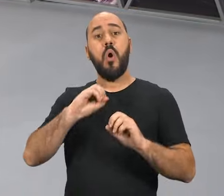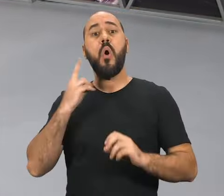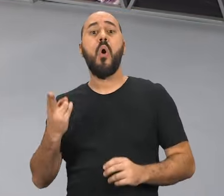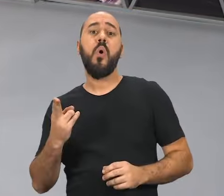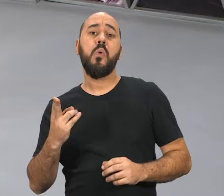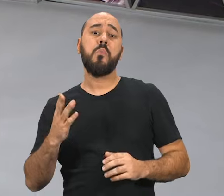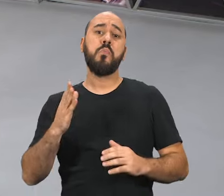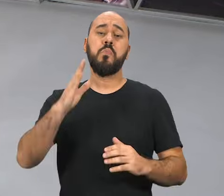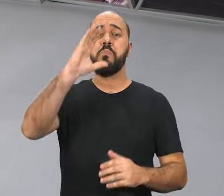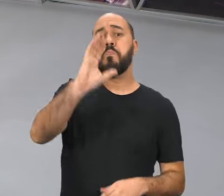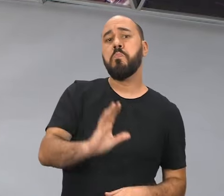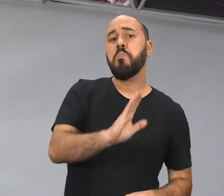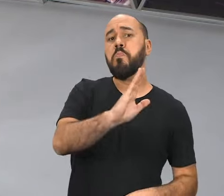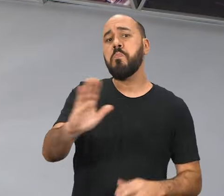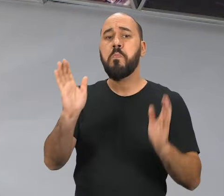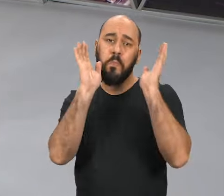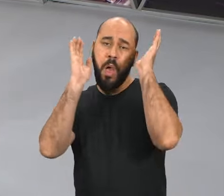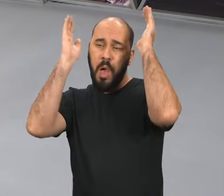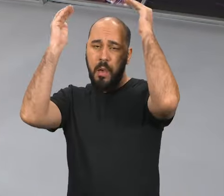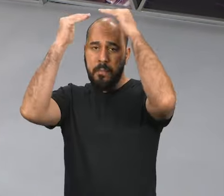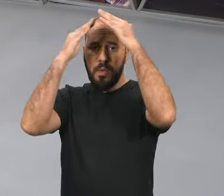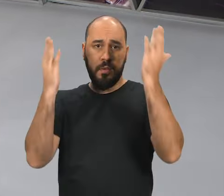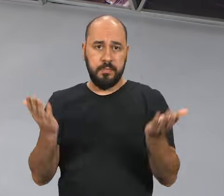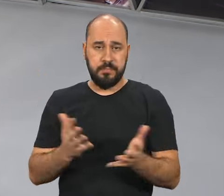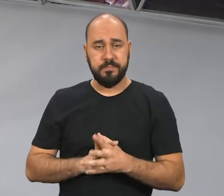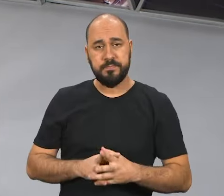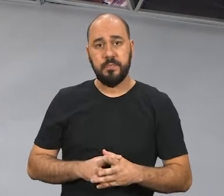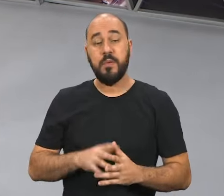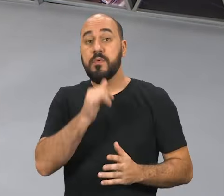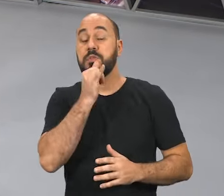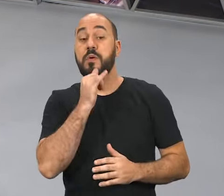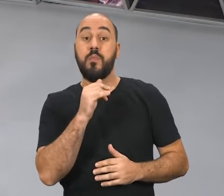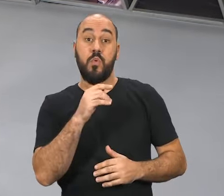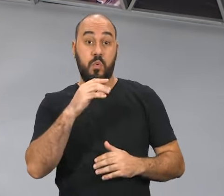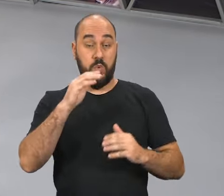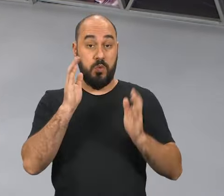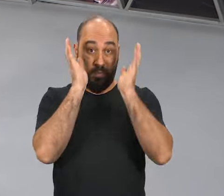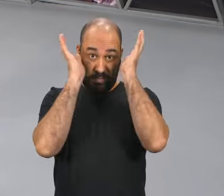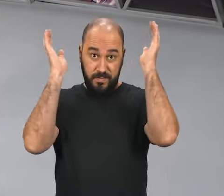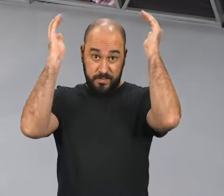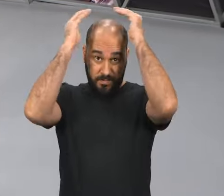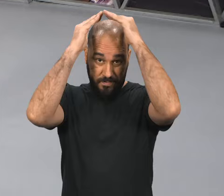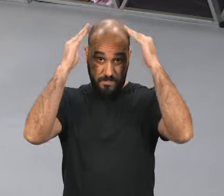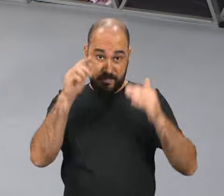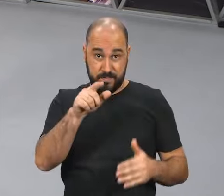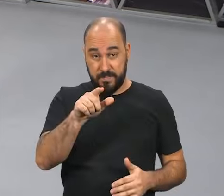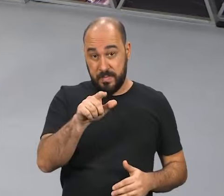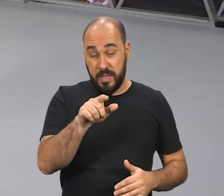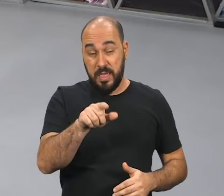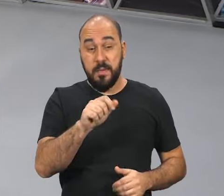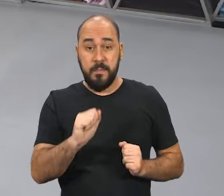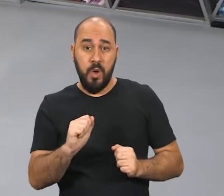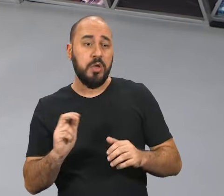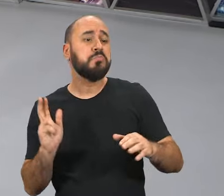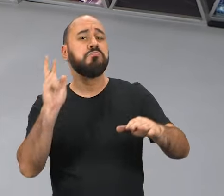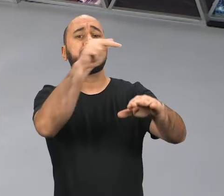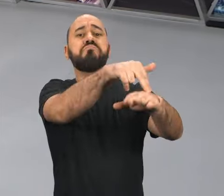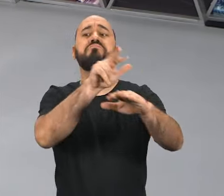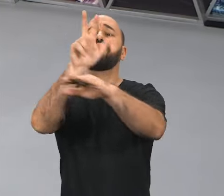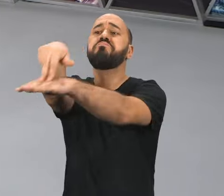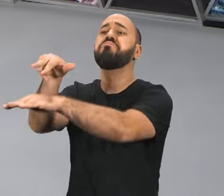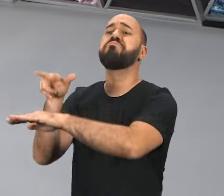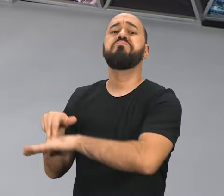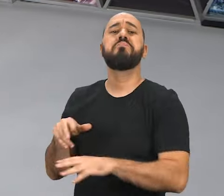por exemplo, você tem o Papa Francisco, só para dar um exemplo. O Papa Francisco, ele pode ir a qualquer lugar do mundo como um líder religioso, não